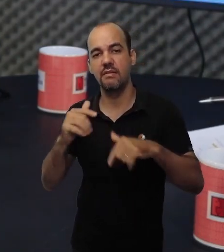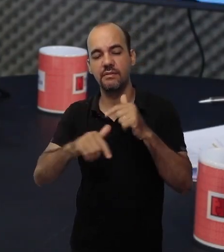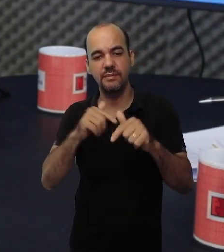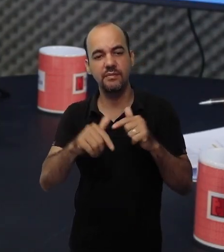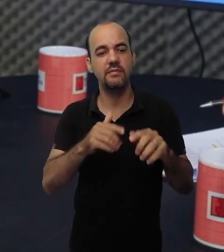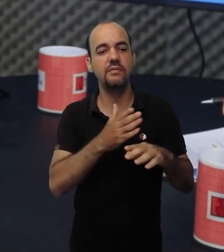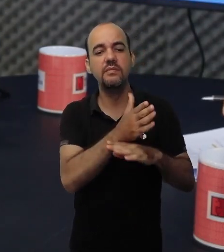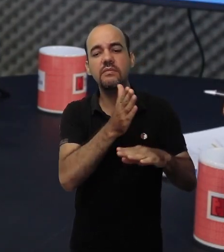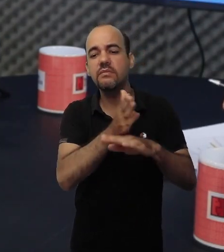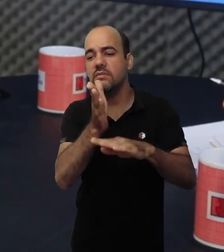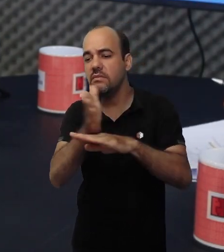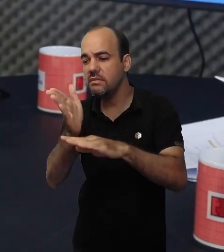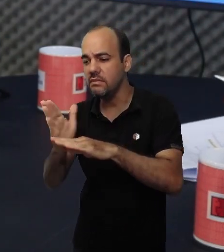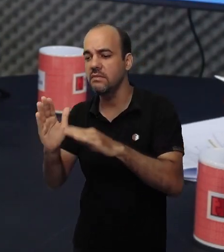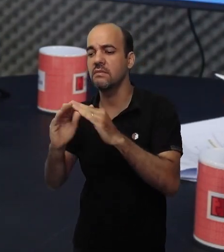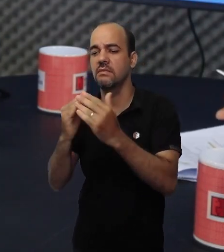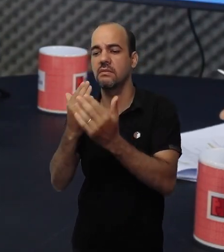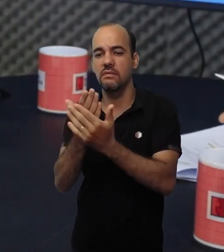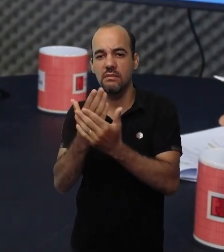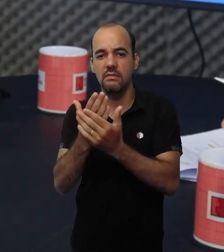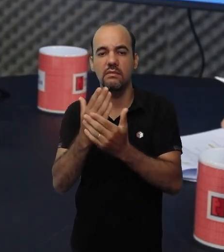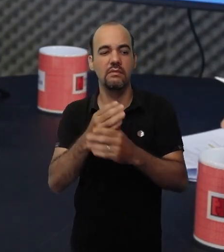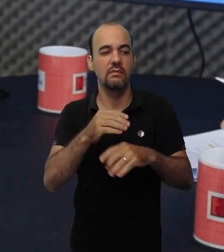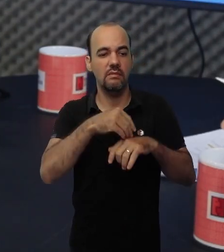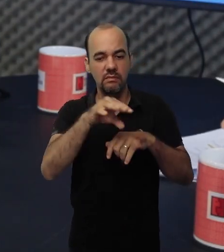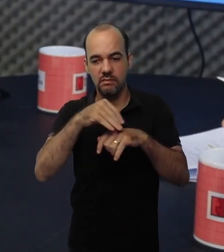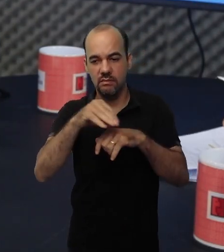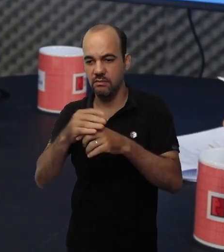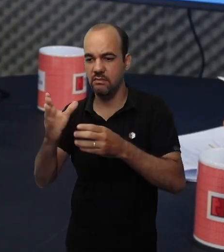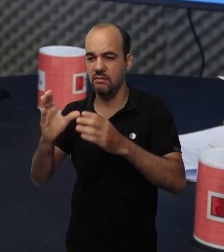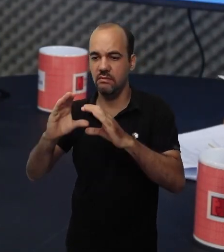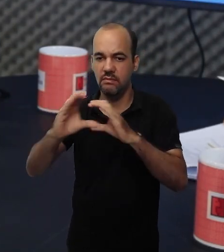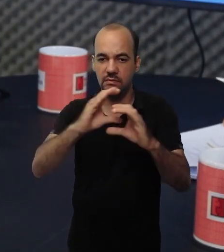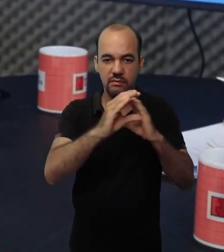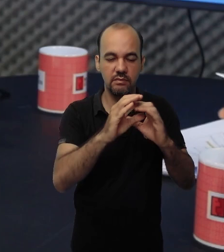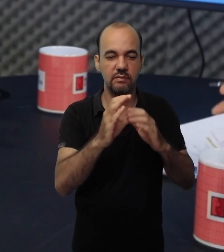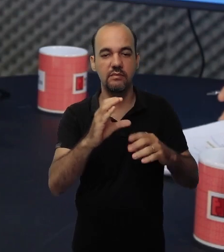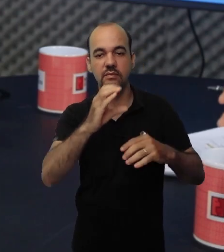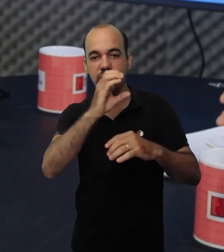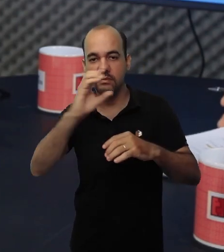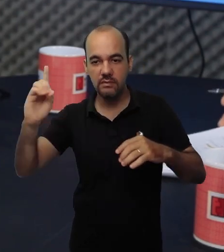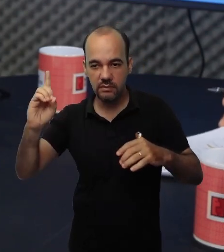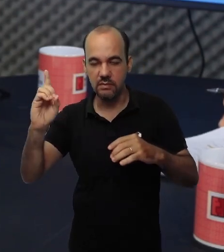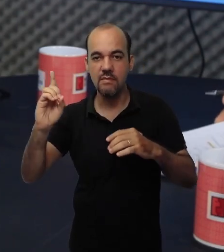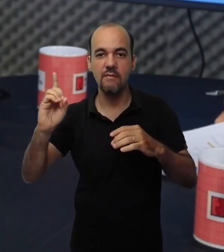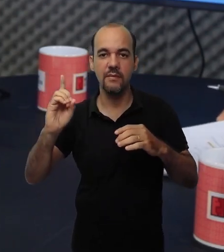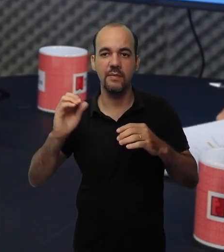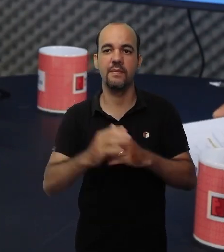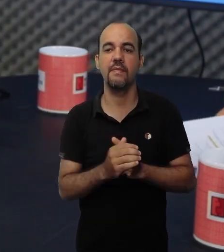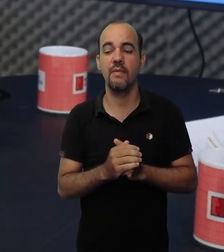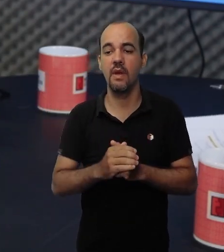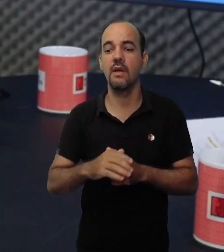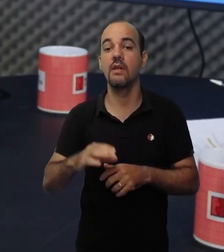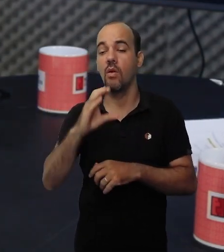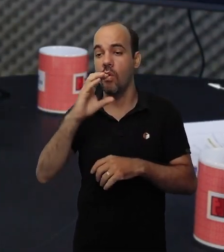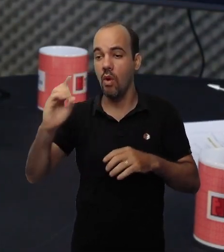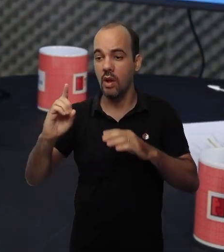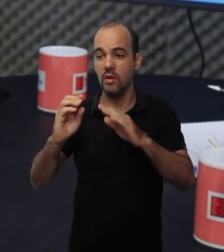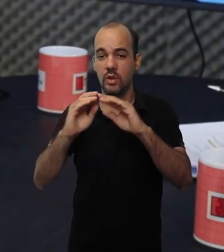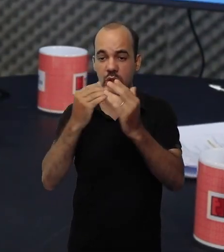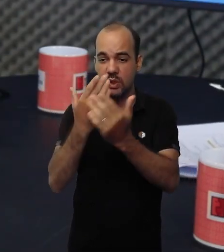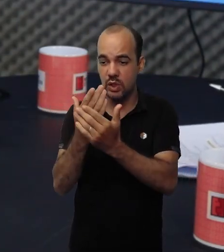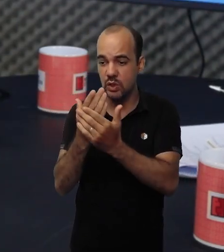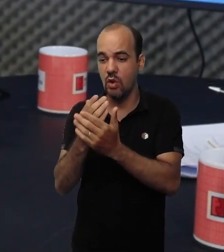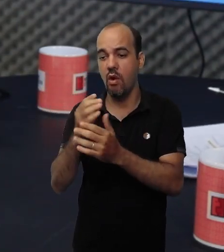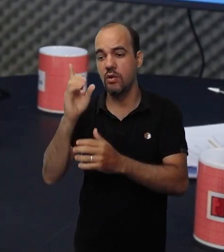dentro das escolas, passar para os coordenadores. Isso é muito importante. A coordenação ela tem que enxergar o aluno. A comunicação ela tem que enxergar